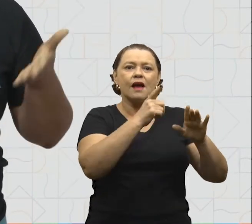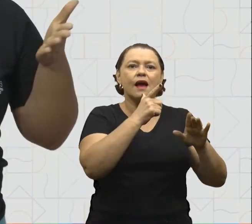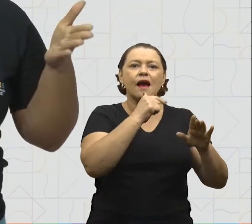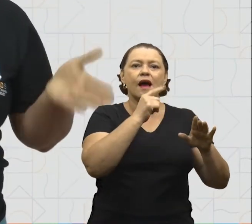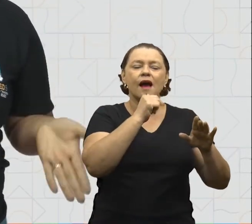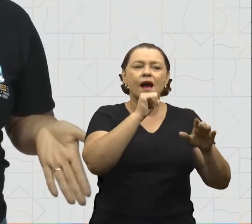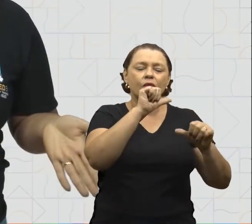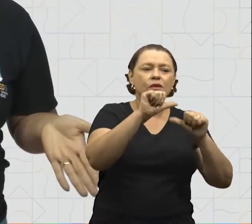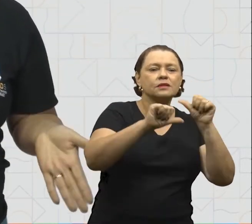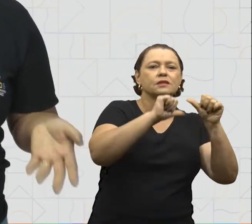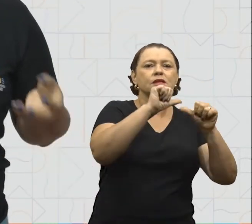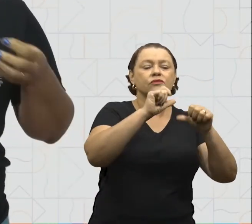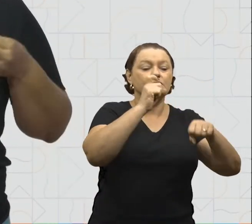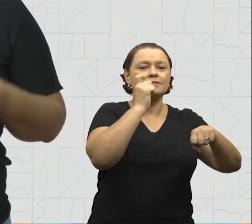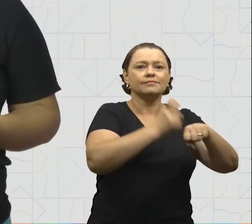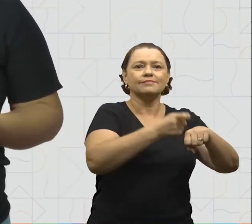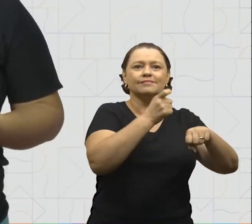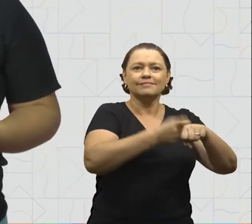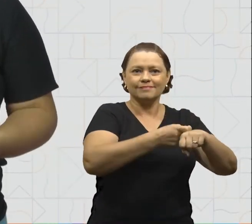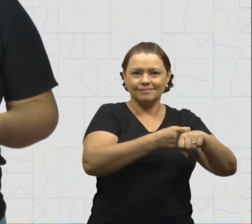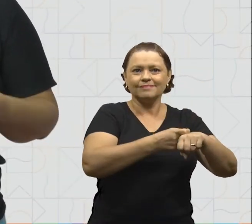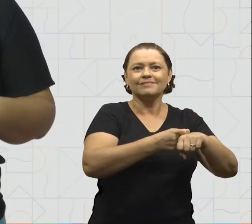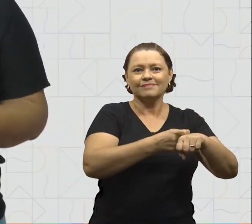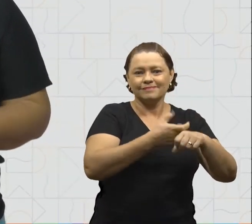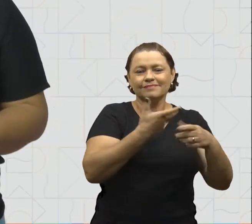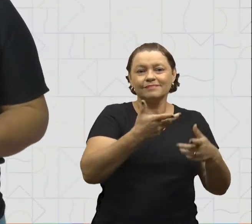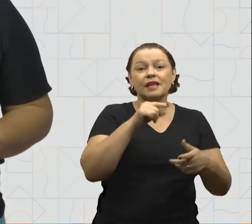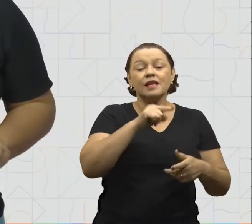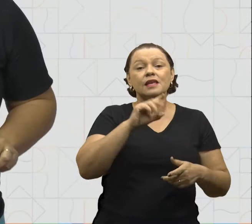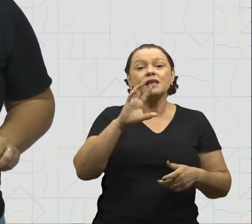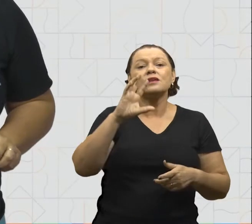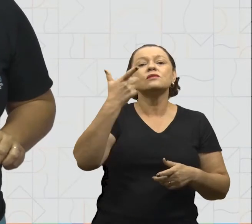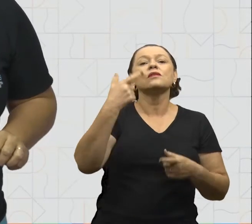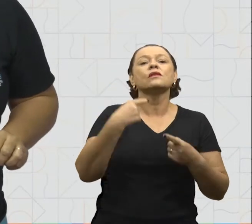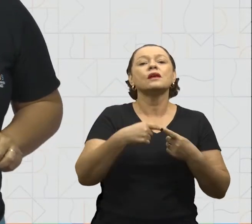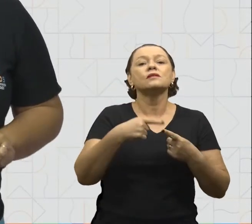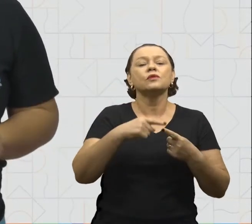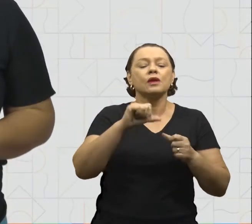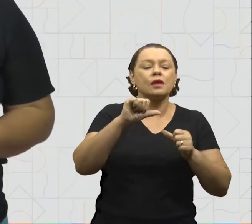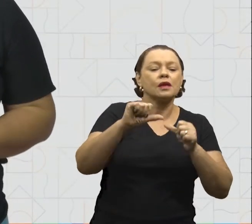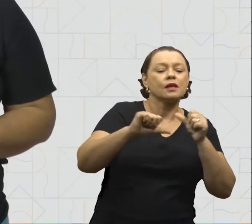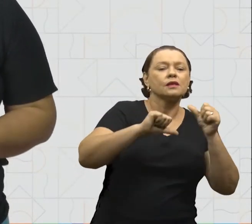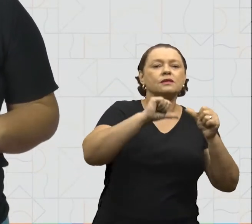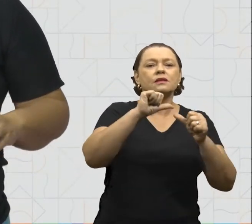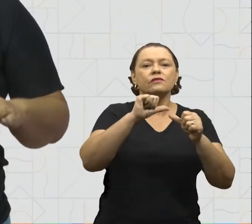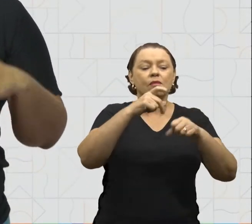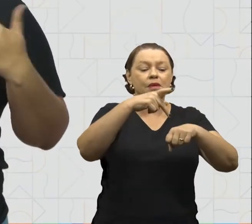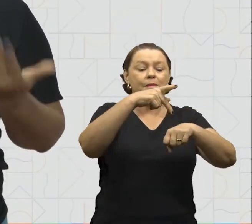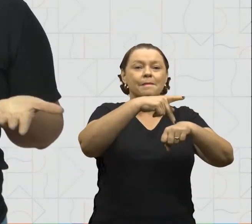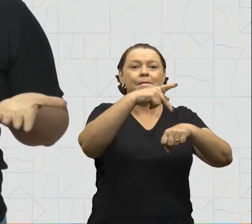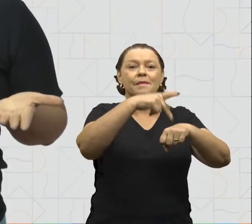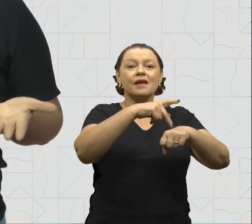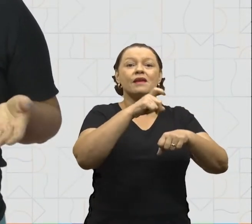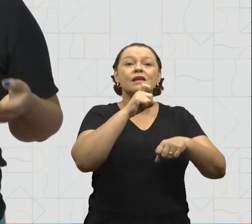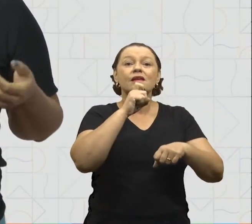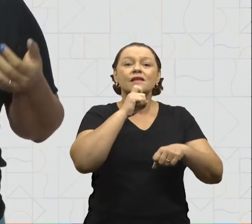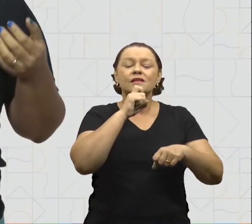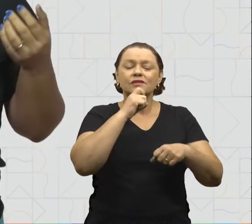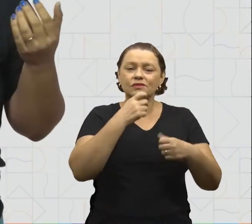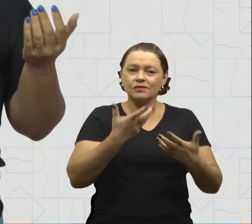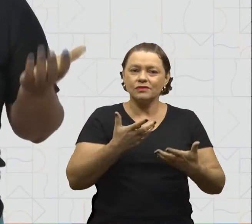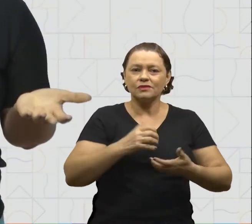estado sólido. Isso acontece quando ela vira cubos de gelo. Outro